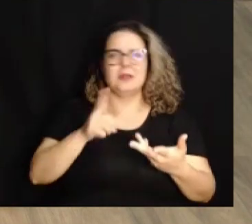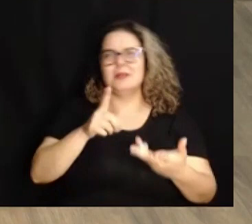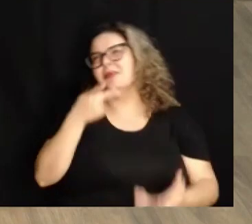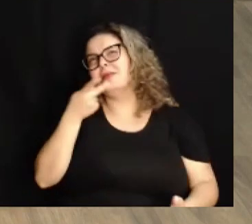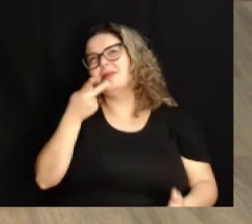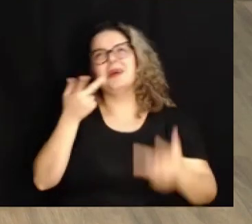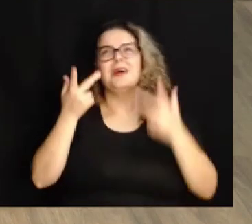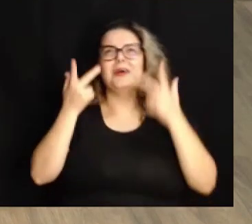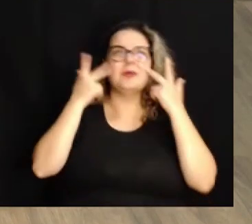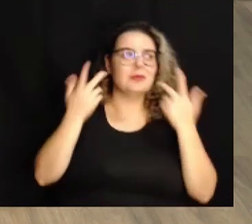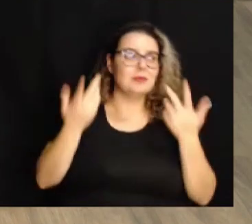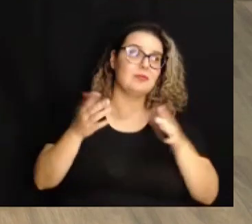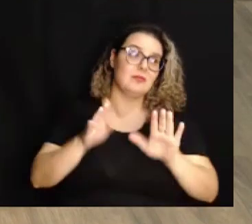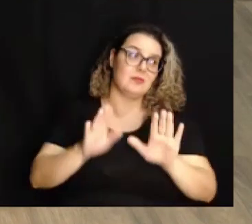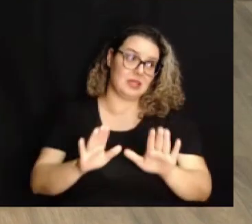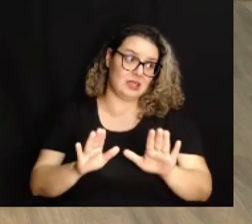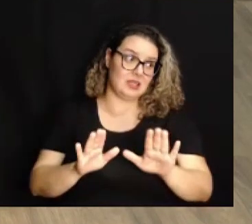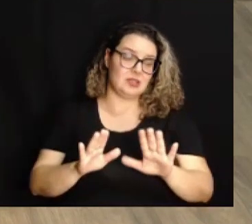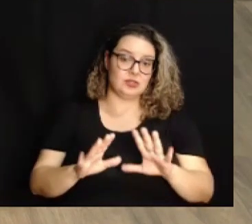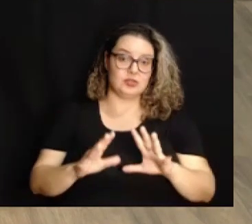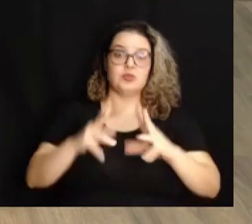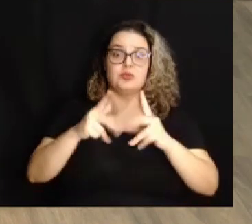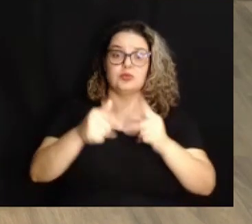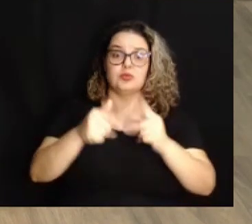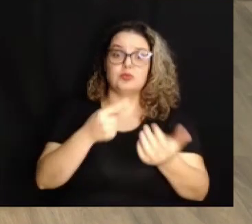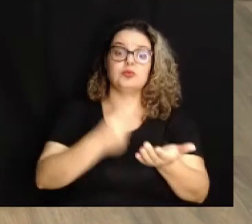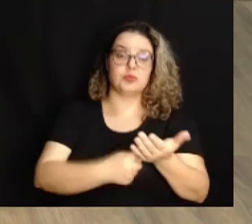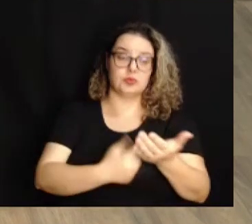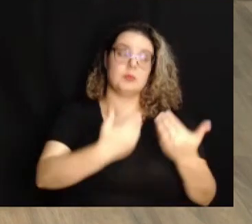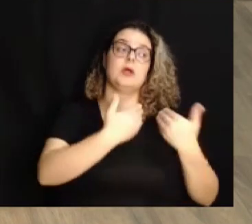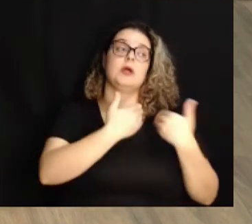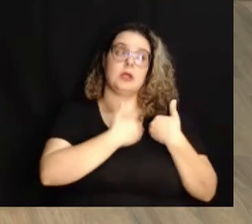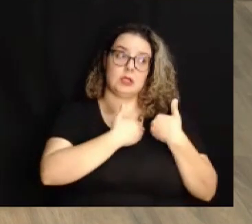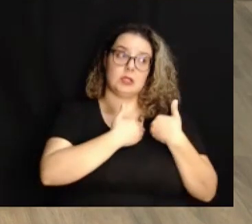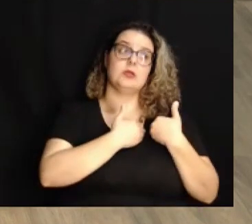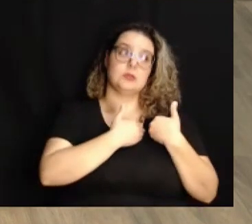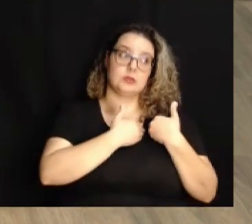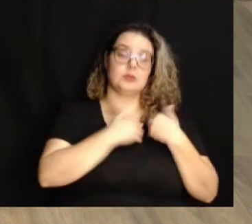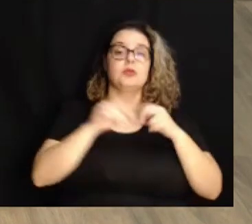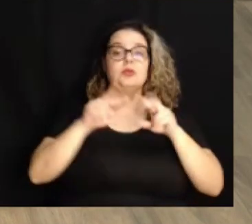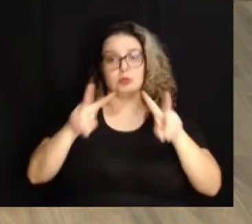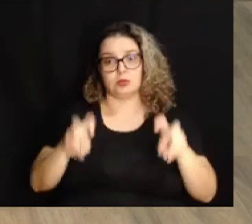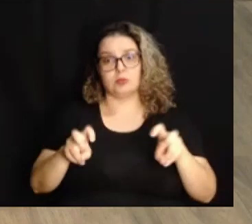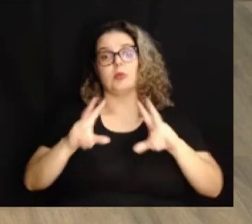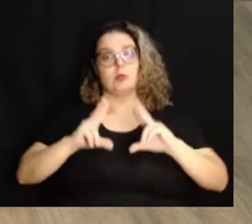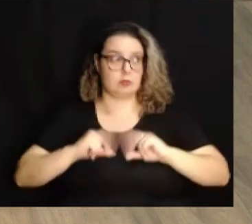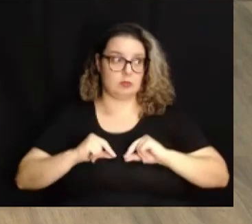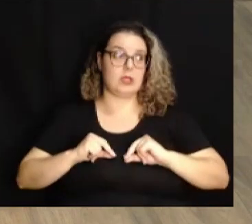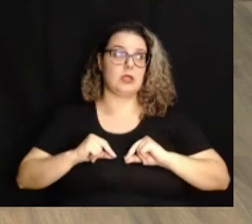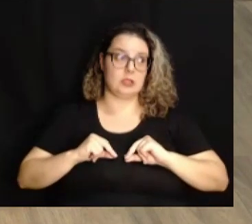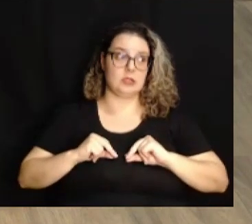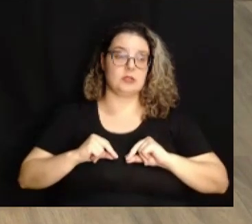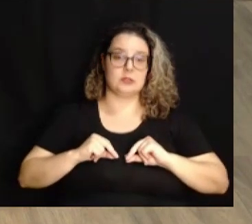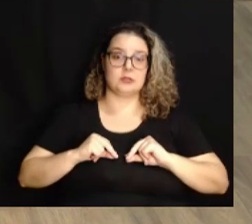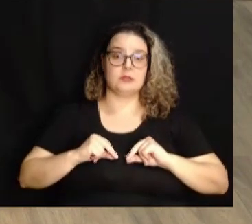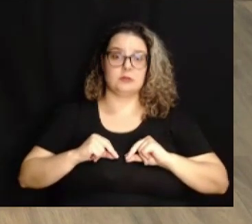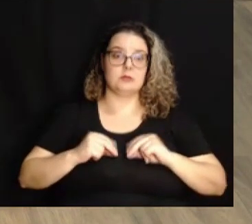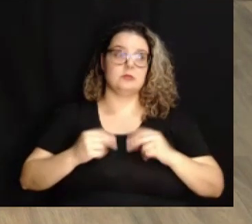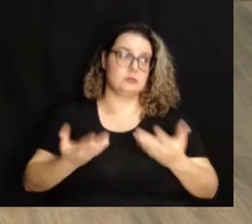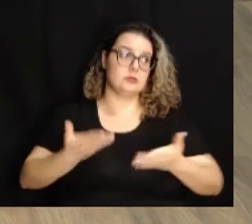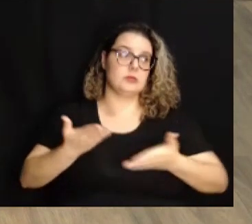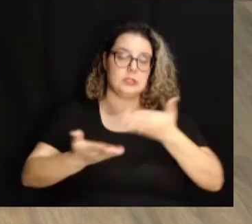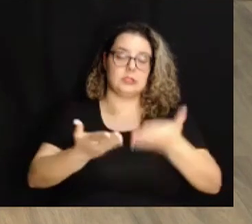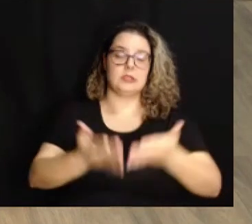mas com todo o compromisso e responsabilidade que esse tema merece ser tratado, né? Gostaria que